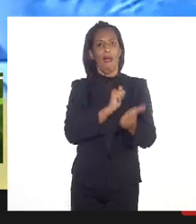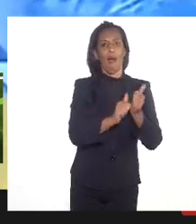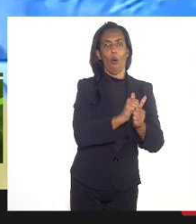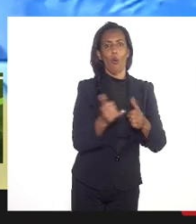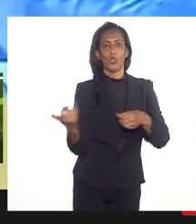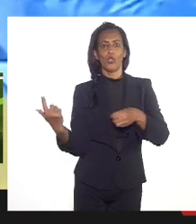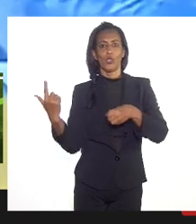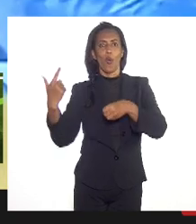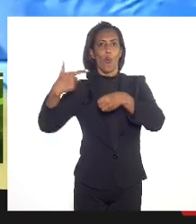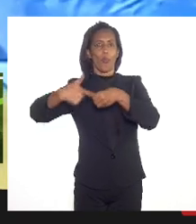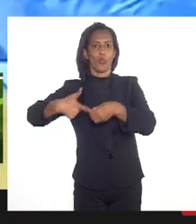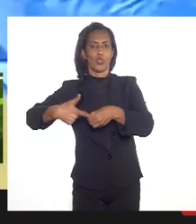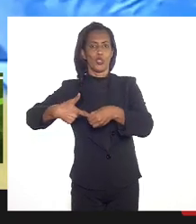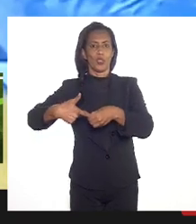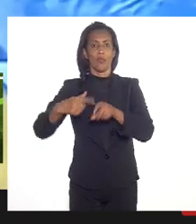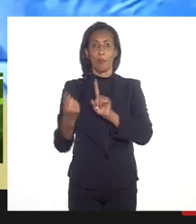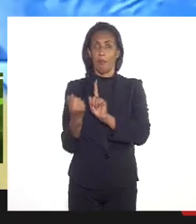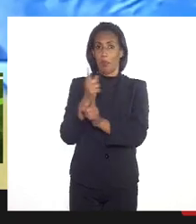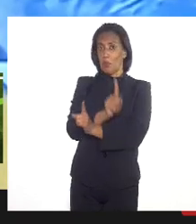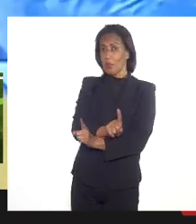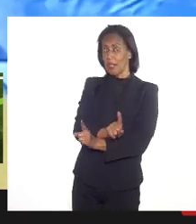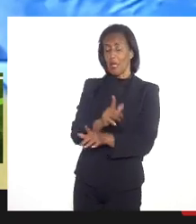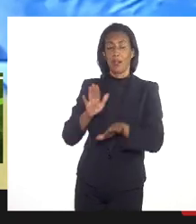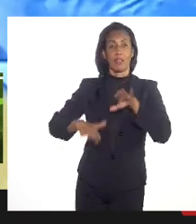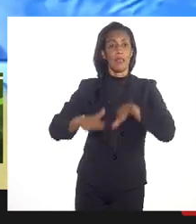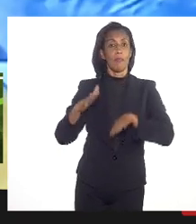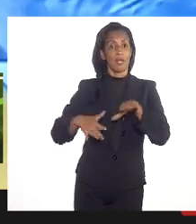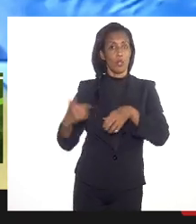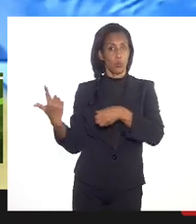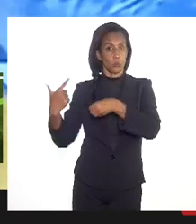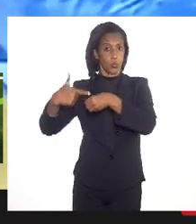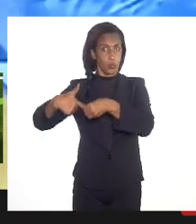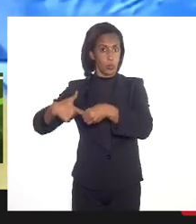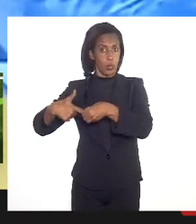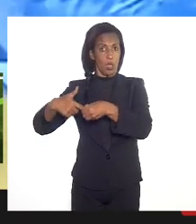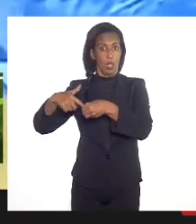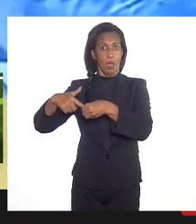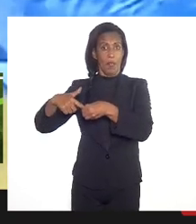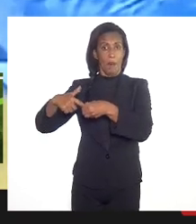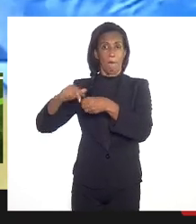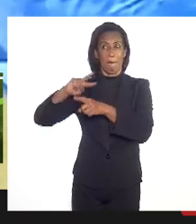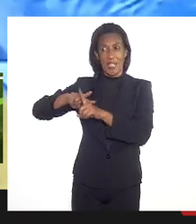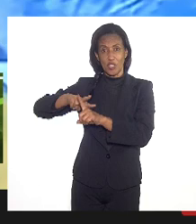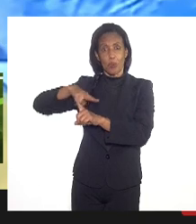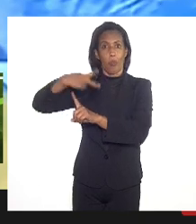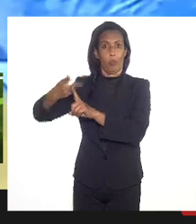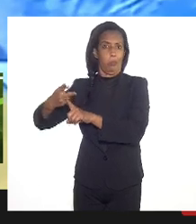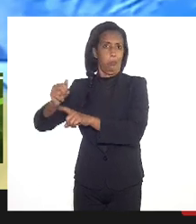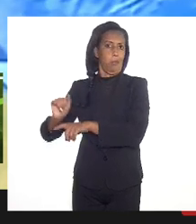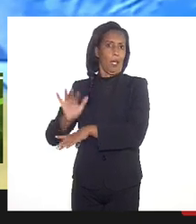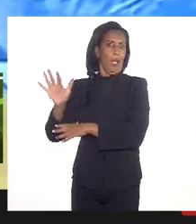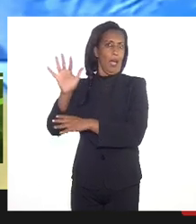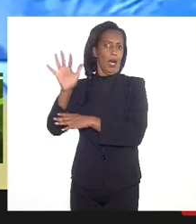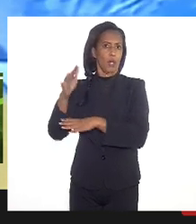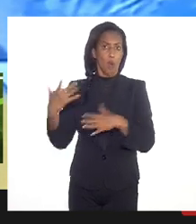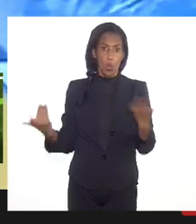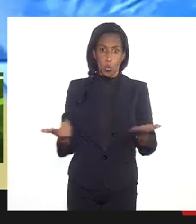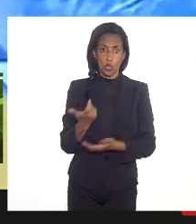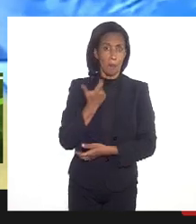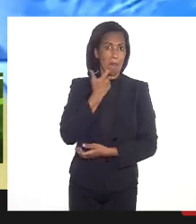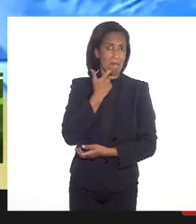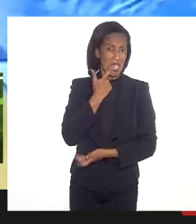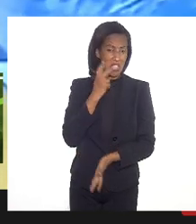combustível, pelo contrário, dependemos do combustível para os nossos barcos e esse combustível cada vez está mais caro. Hoje o pescado continua o